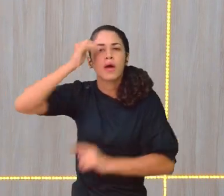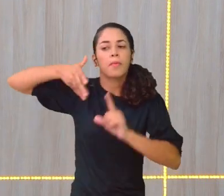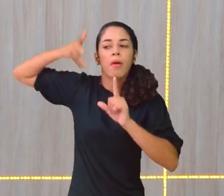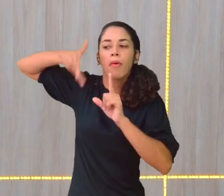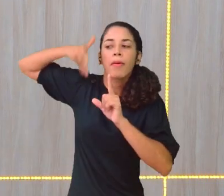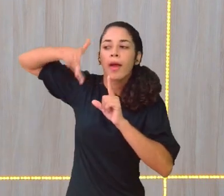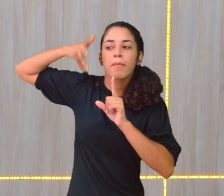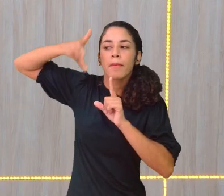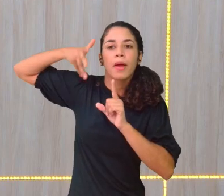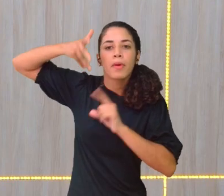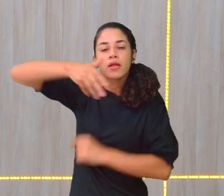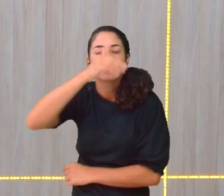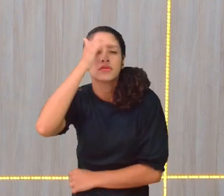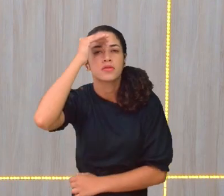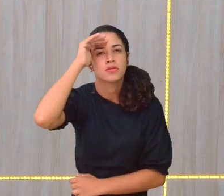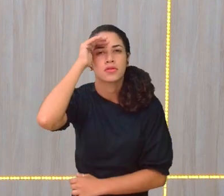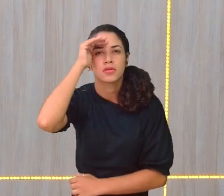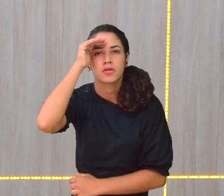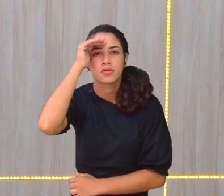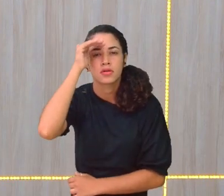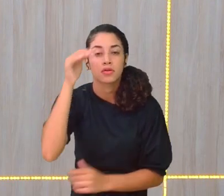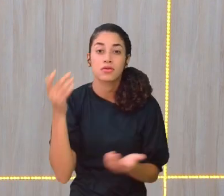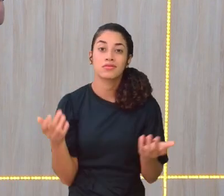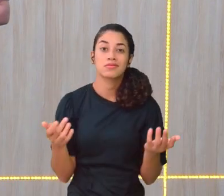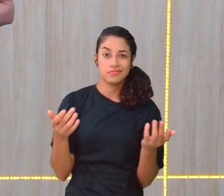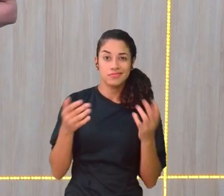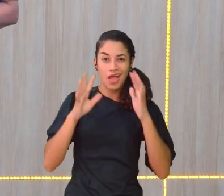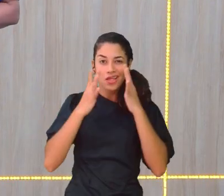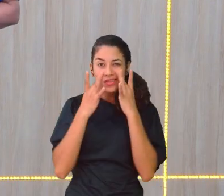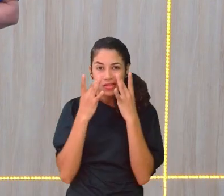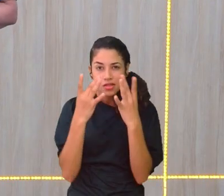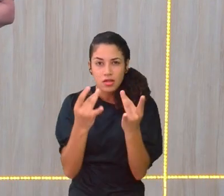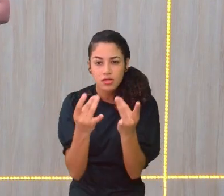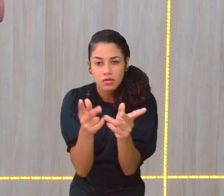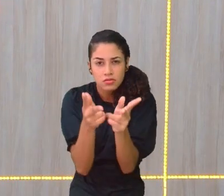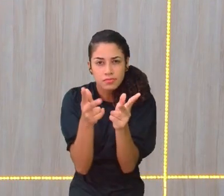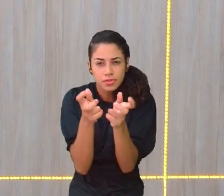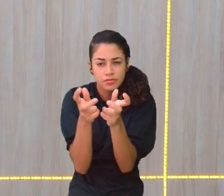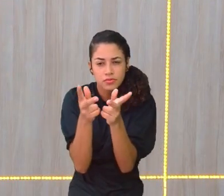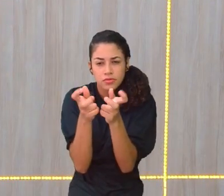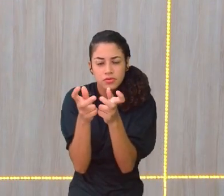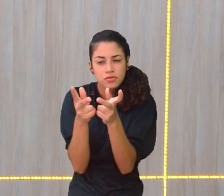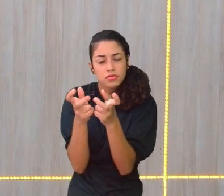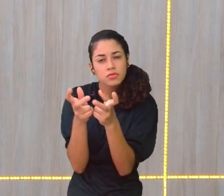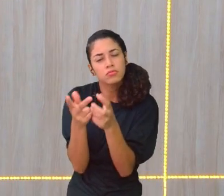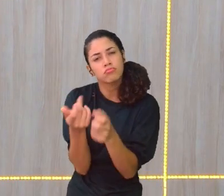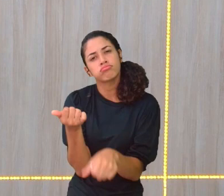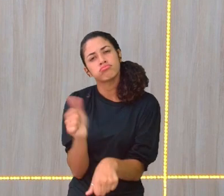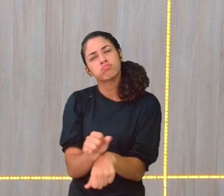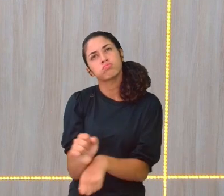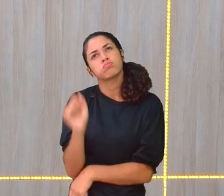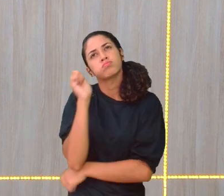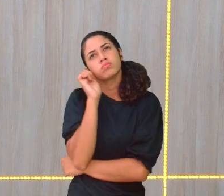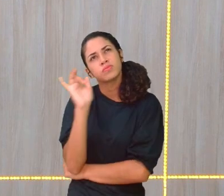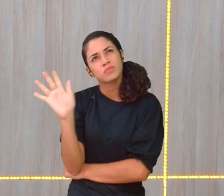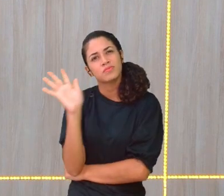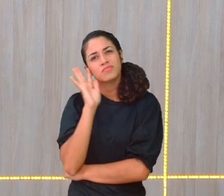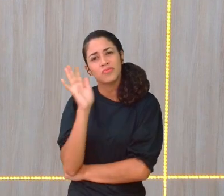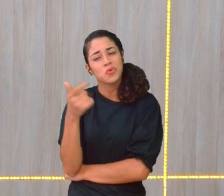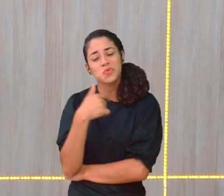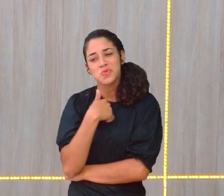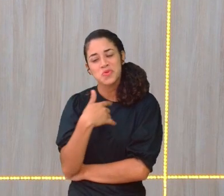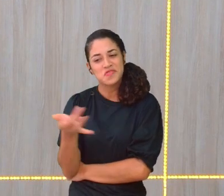com a língua padrão, não é? E aí você para e fala assim, eu não sei falar a